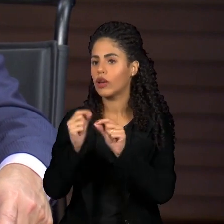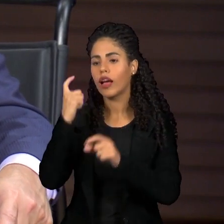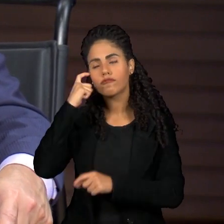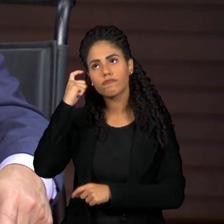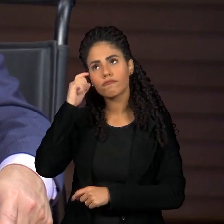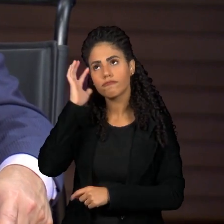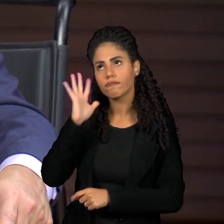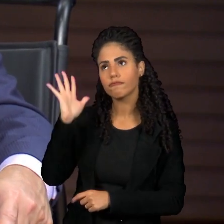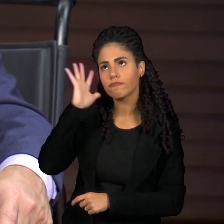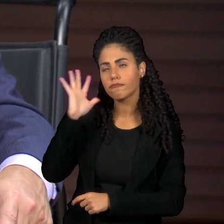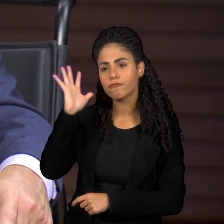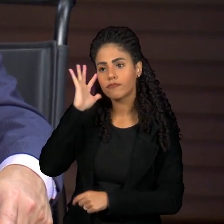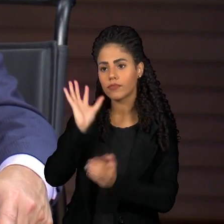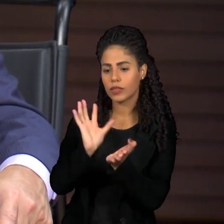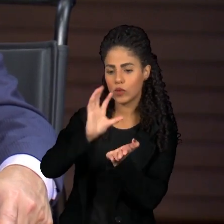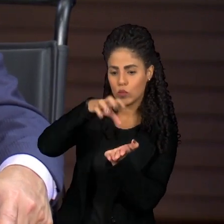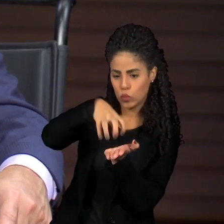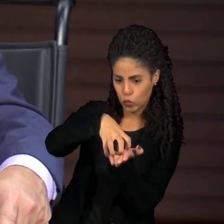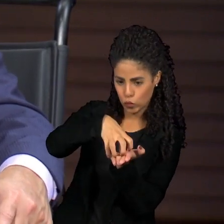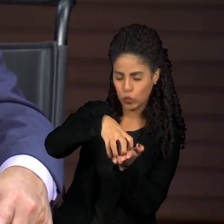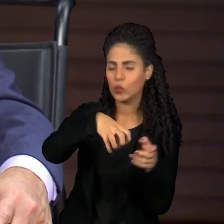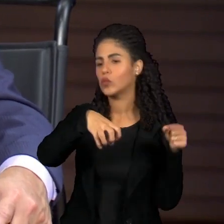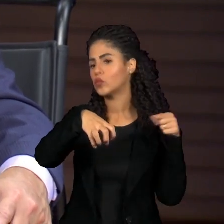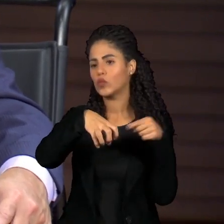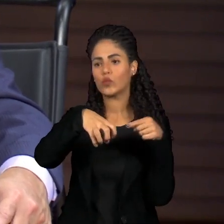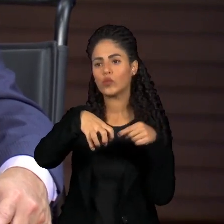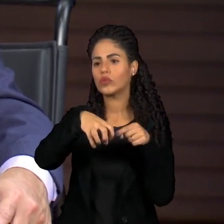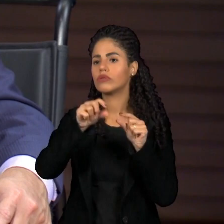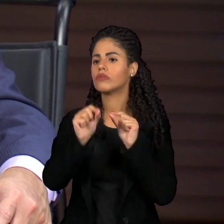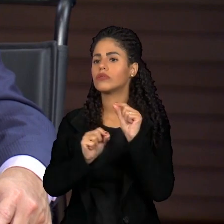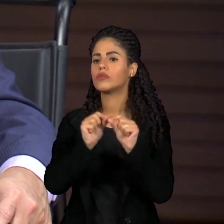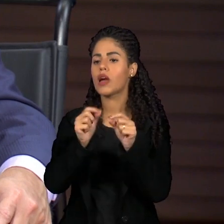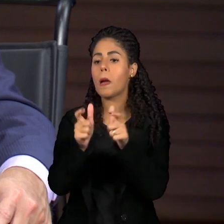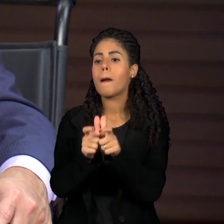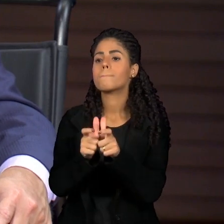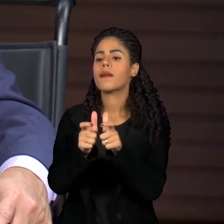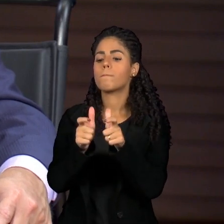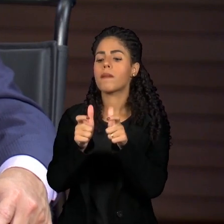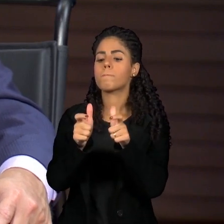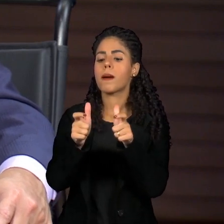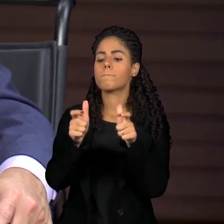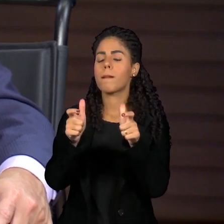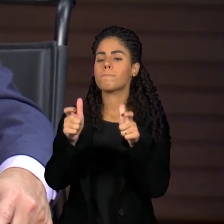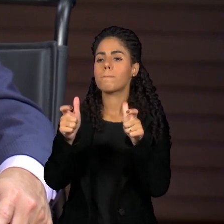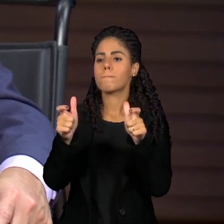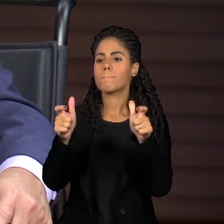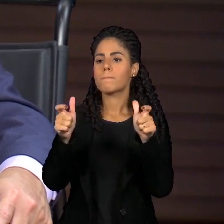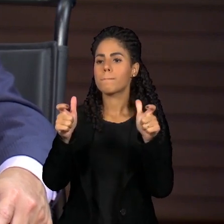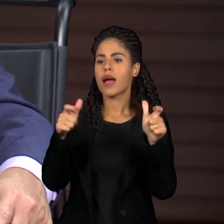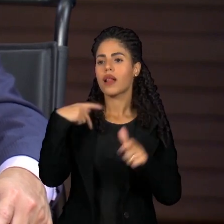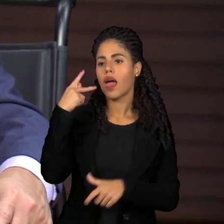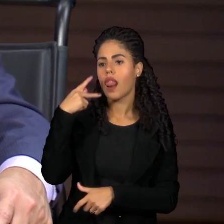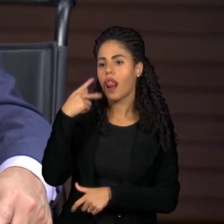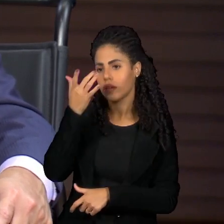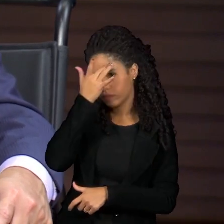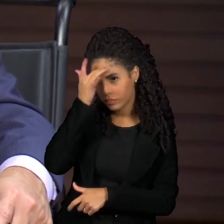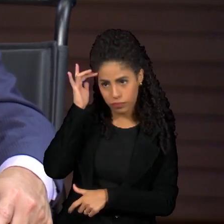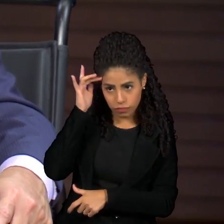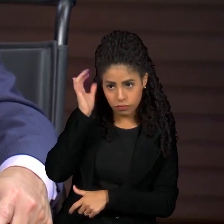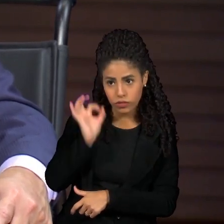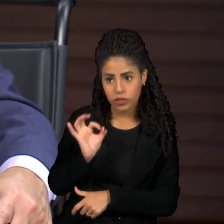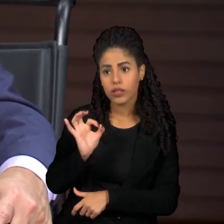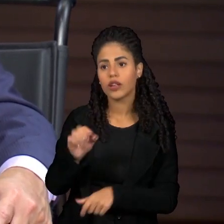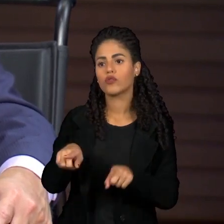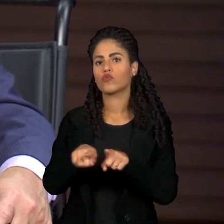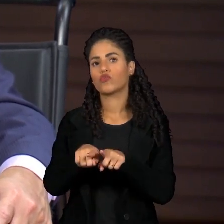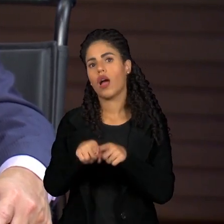pensar esse Centrão como a maioria dos parlamentares, que tem uma característica em comum, eles são chamados